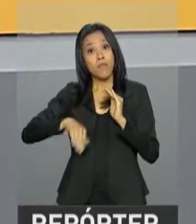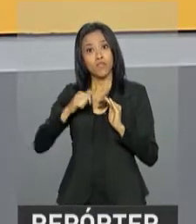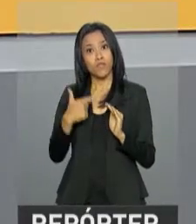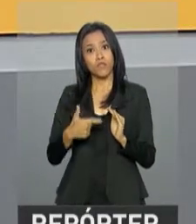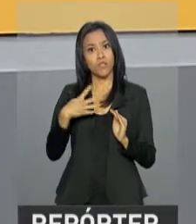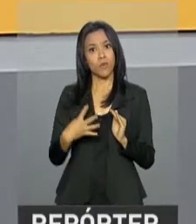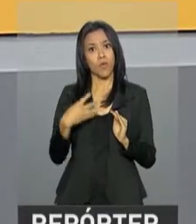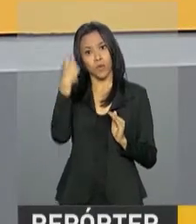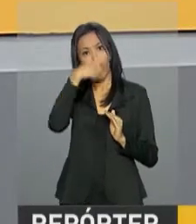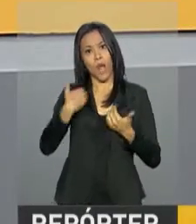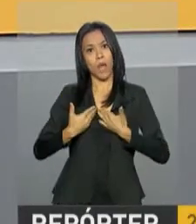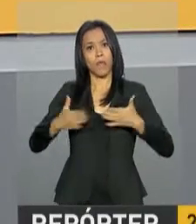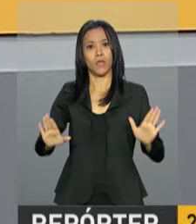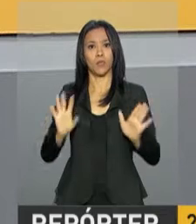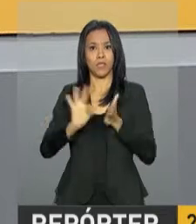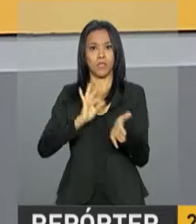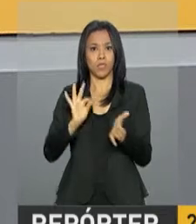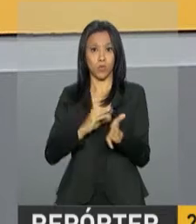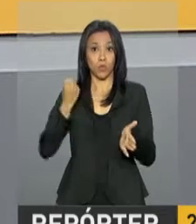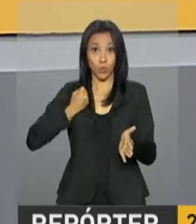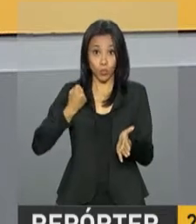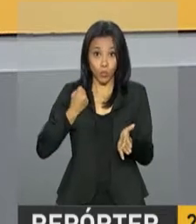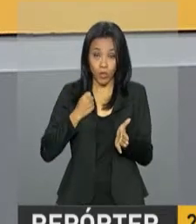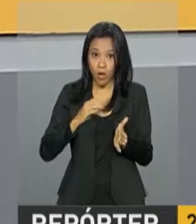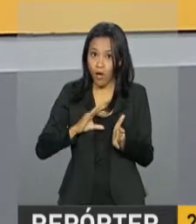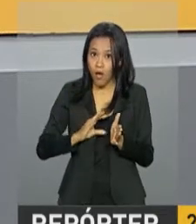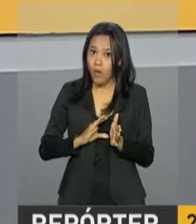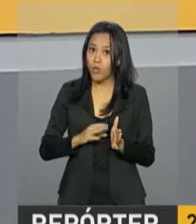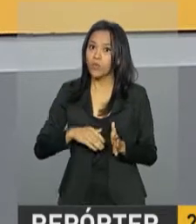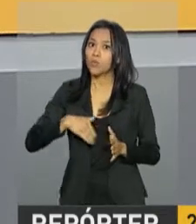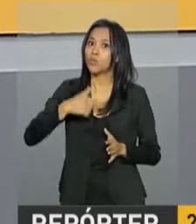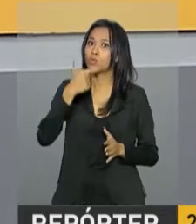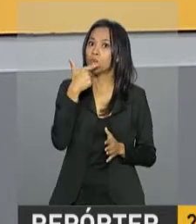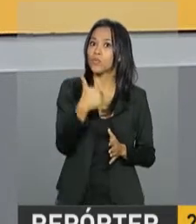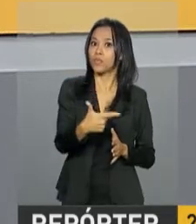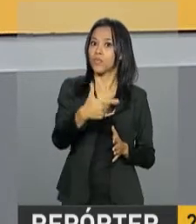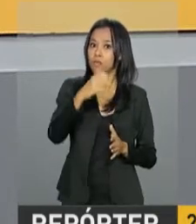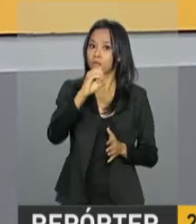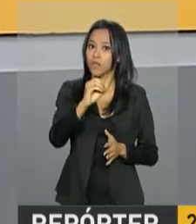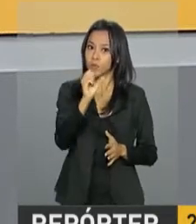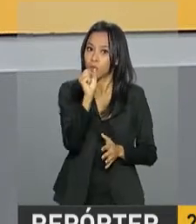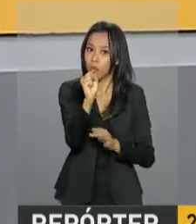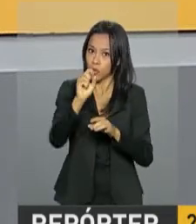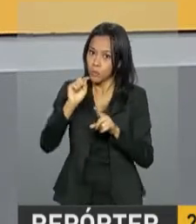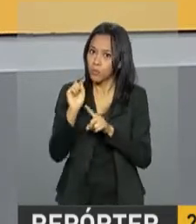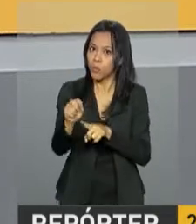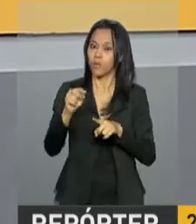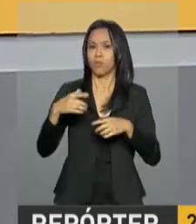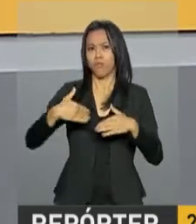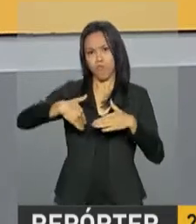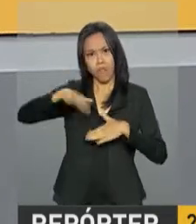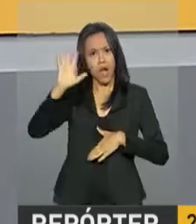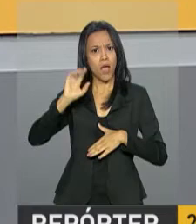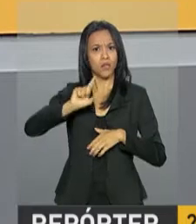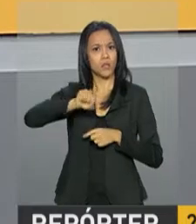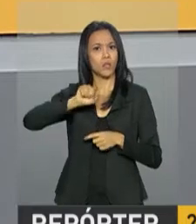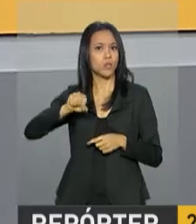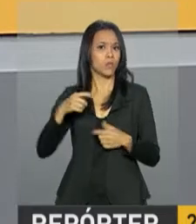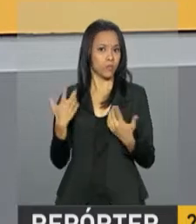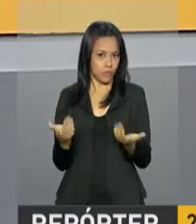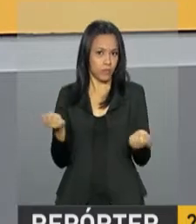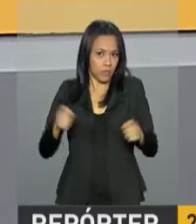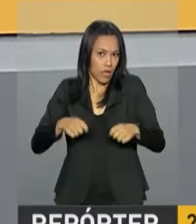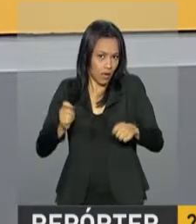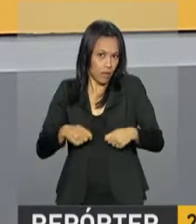abertura das inscrições o número de candidatos superou 208 mil como o sistema permite mais de uma opção por candidato